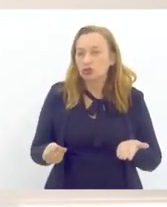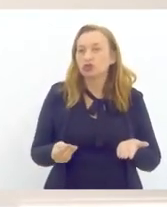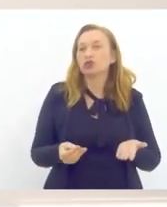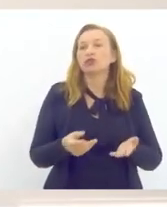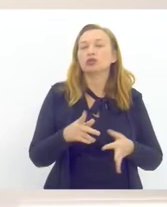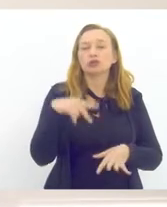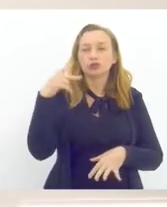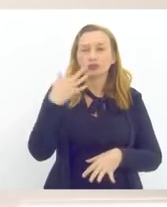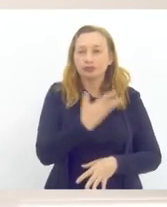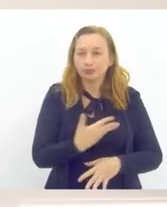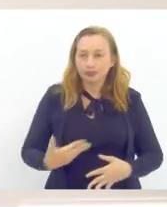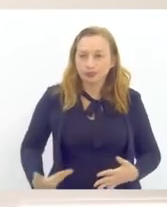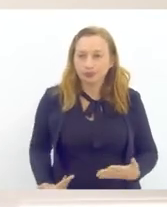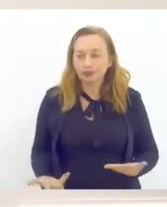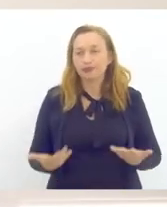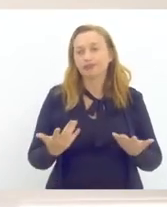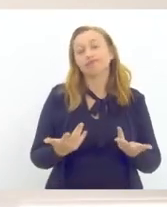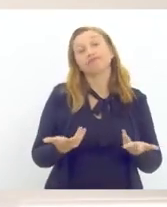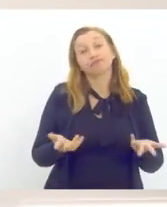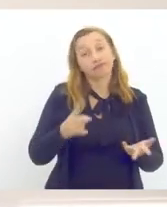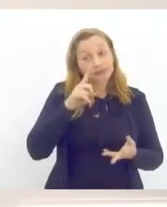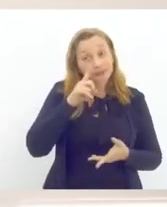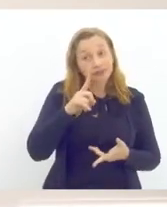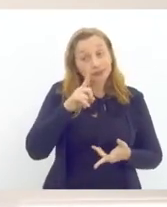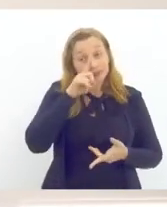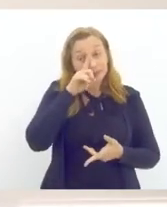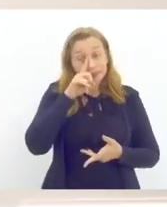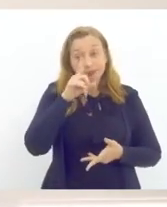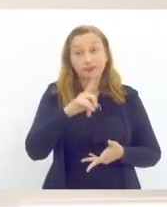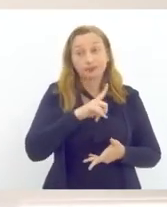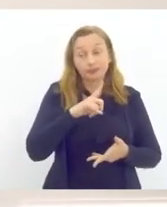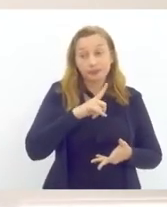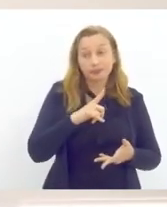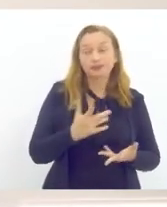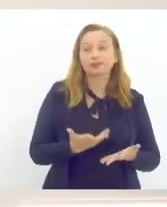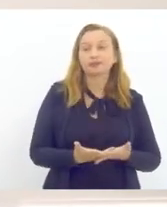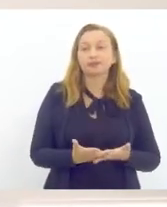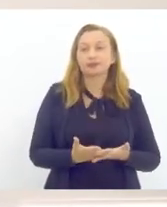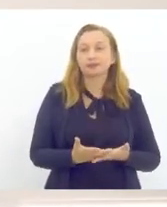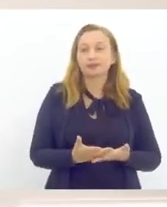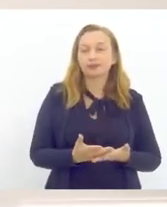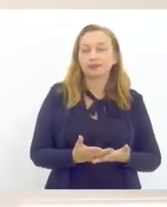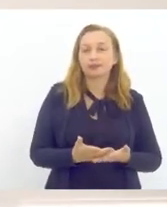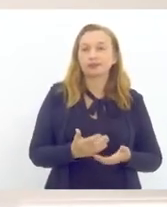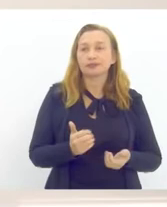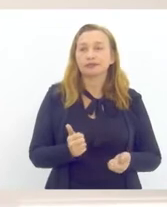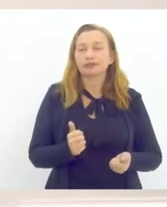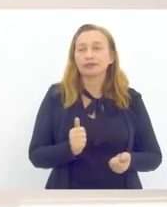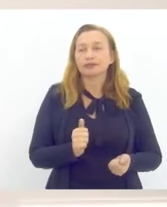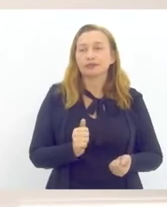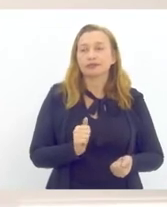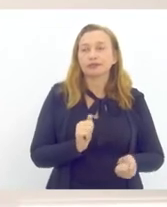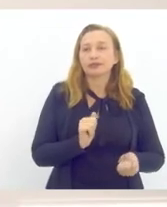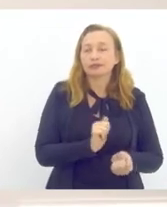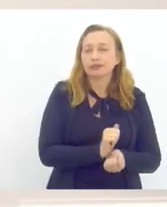políticas públicas, a gente corre o risco de estar neutralizando o próprio princípio dessa divisão